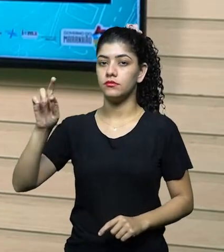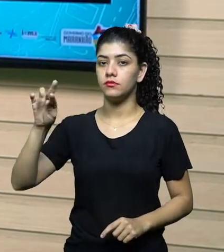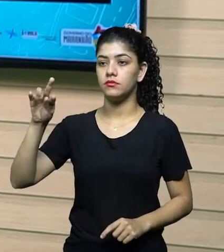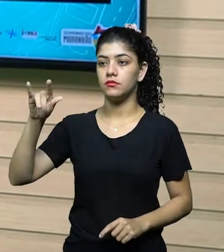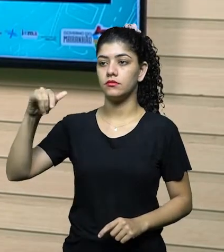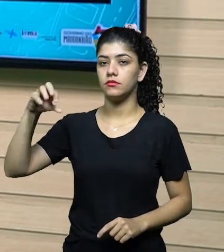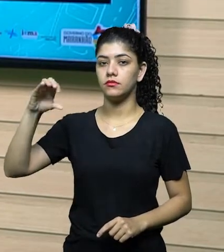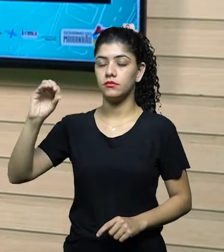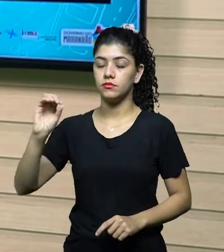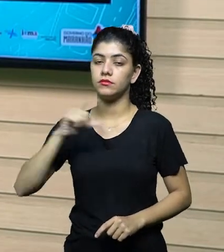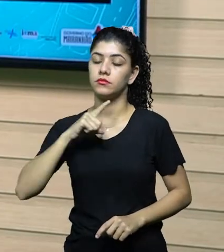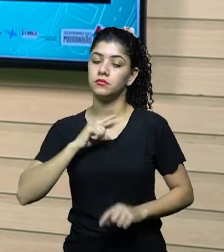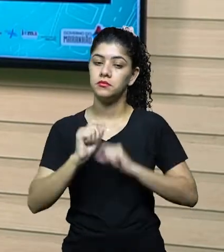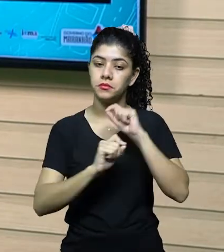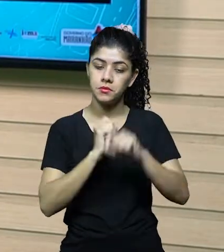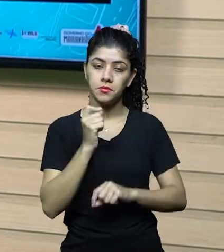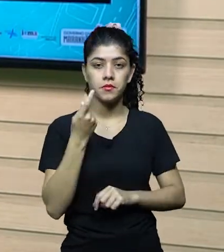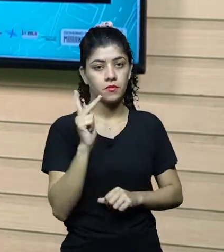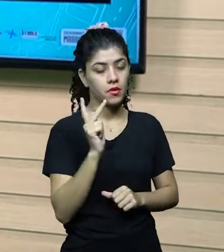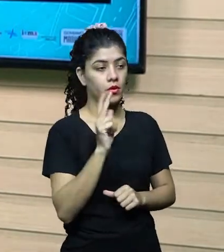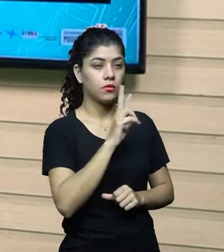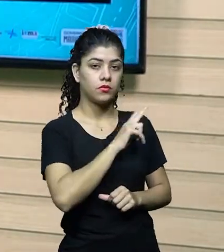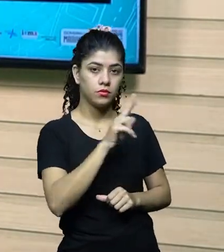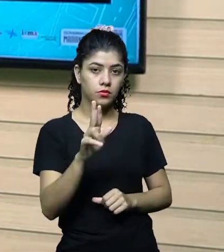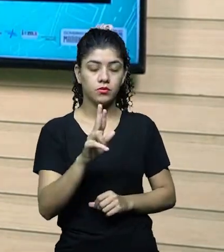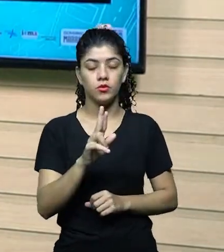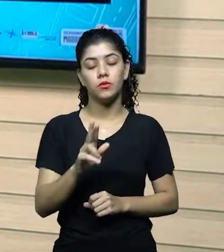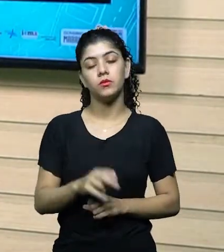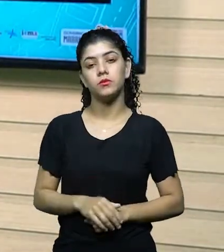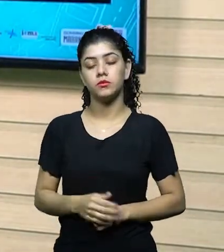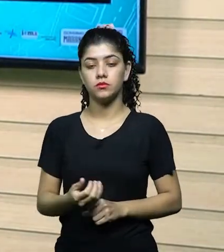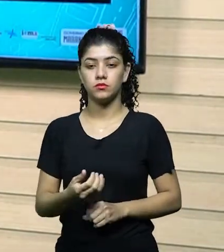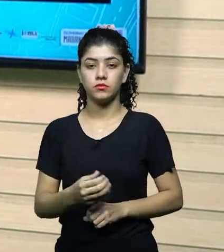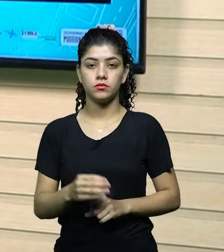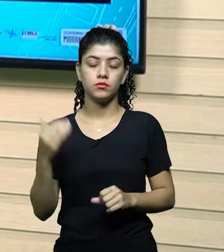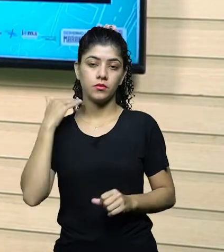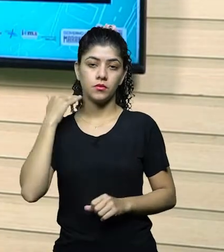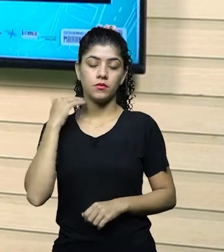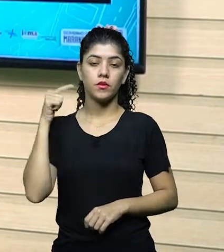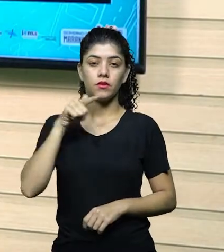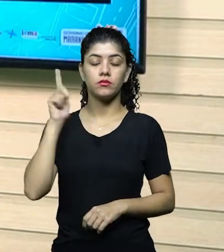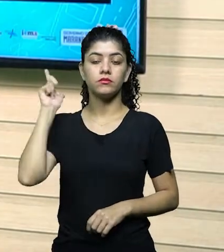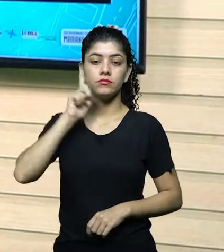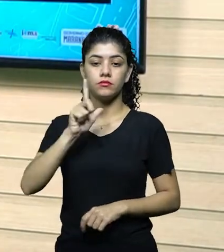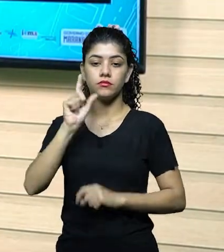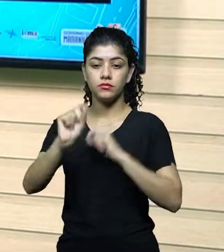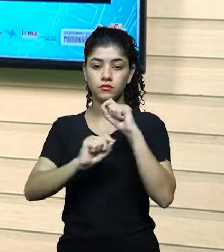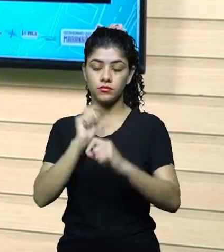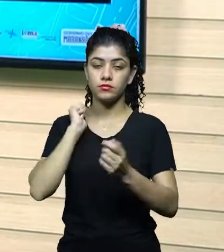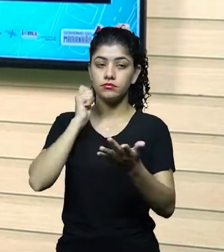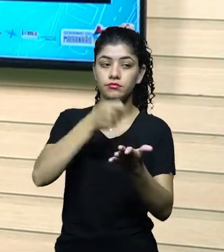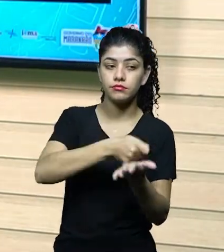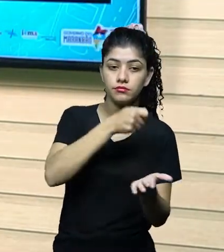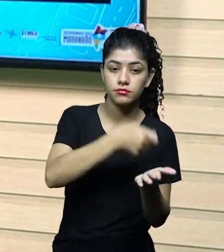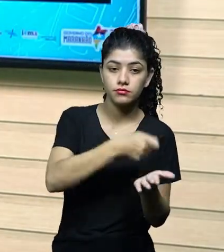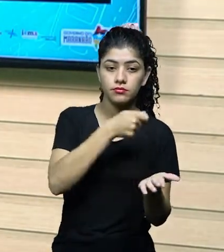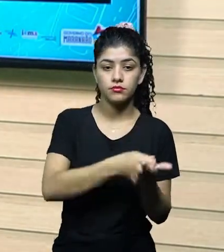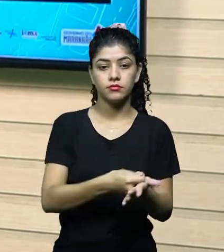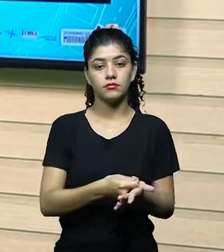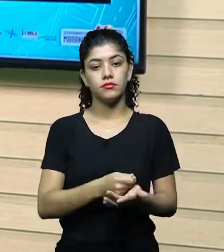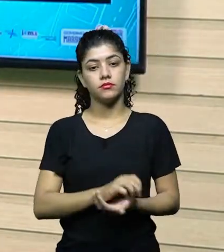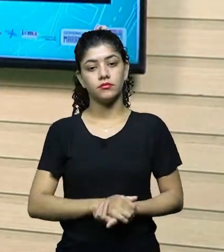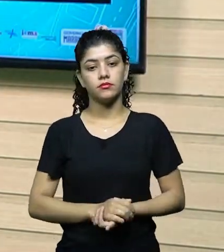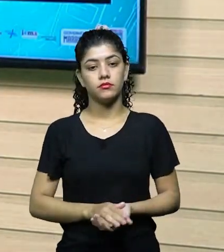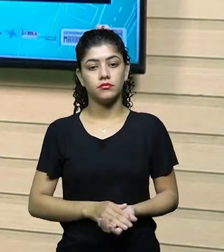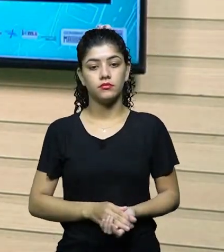seu usuário do banco, acessa a sua conta e você coloca na opção pagamentos. E tem a opção